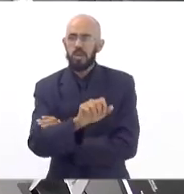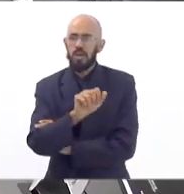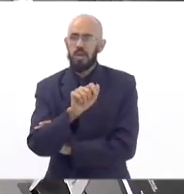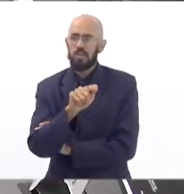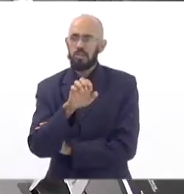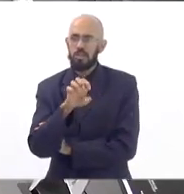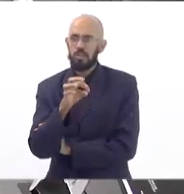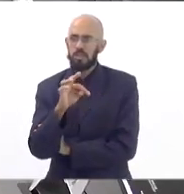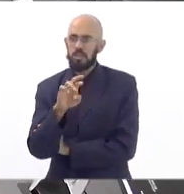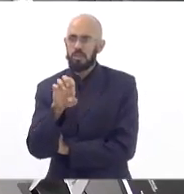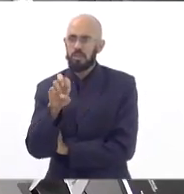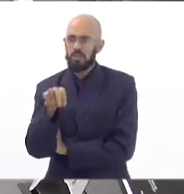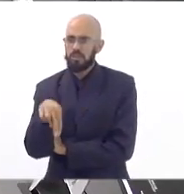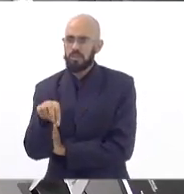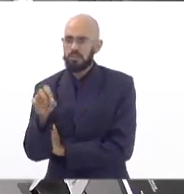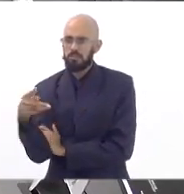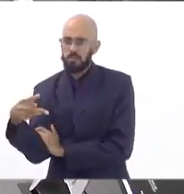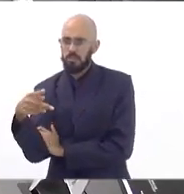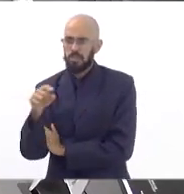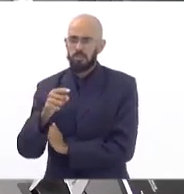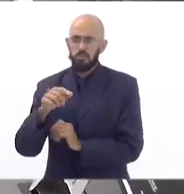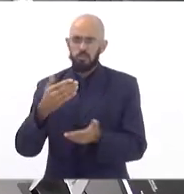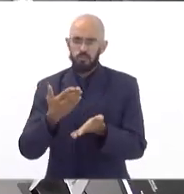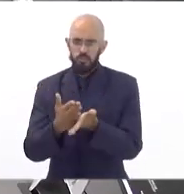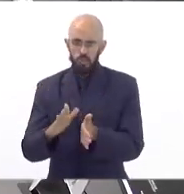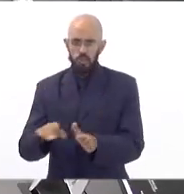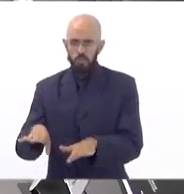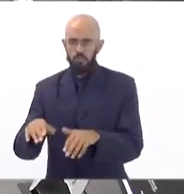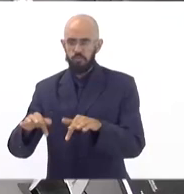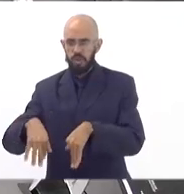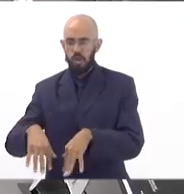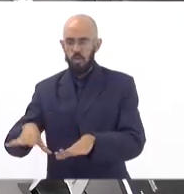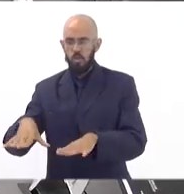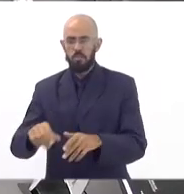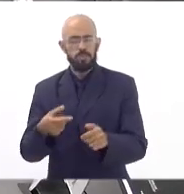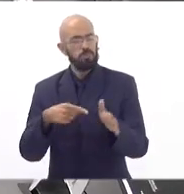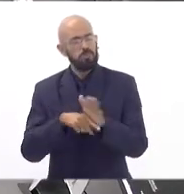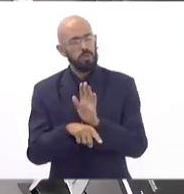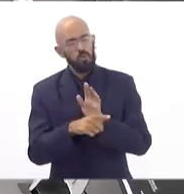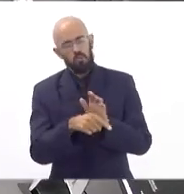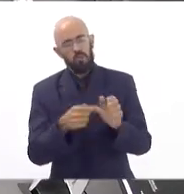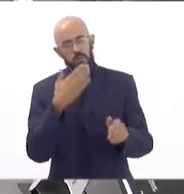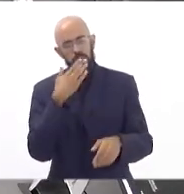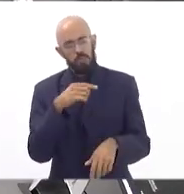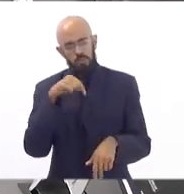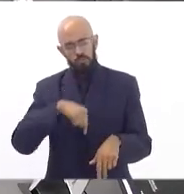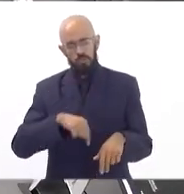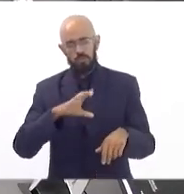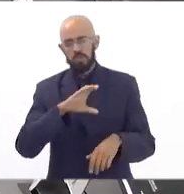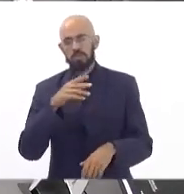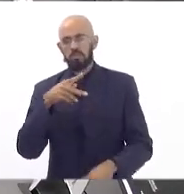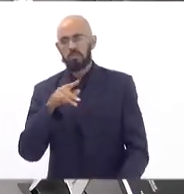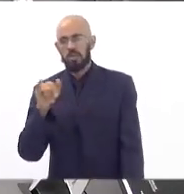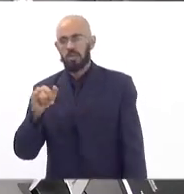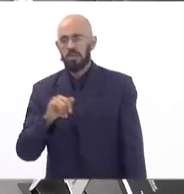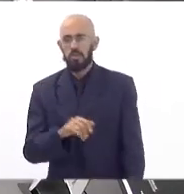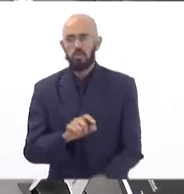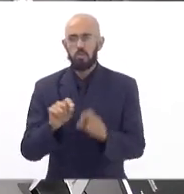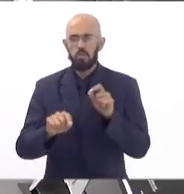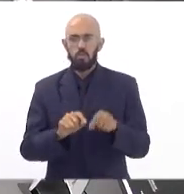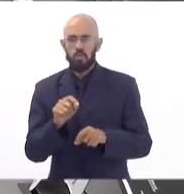último essa é a pergunta que eu faço para gestantes pe foi solicitado por essa comissão parlamentar de inquérito